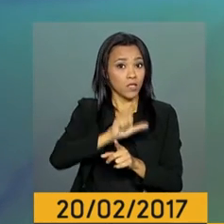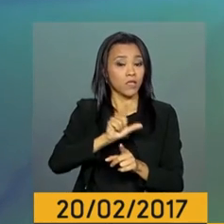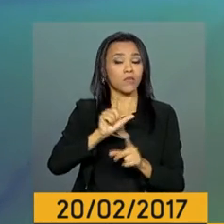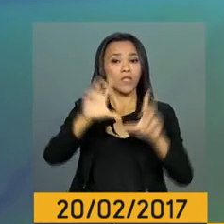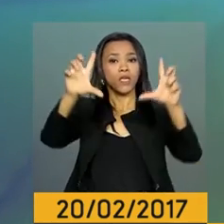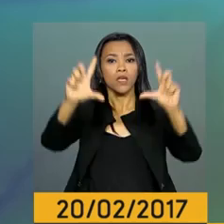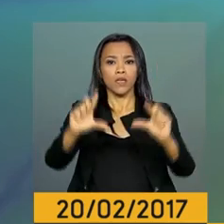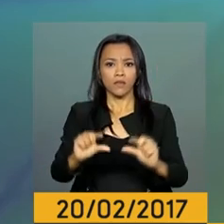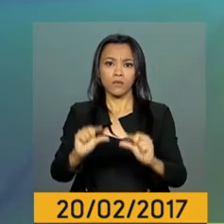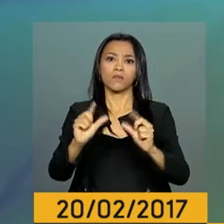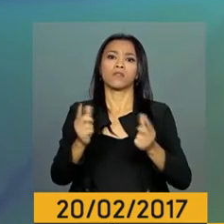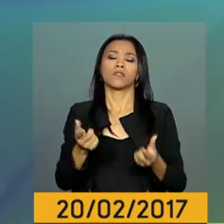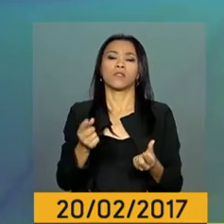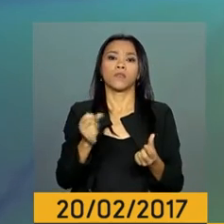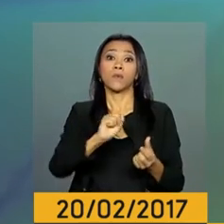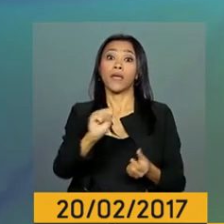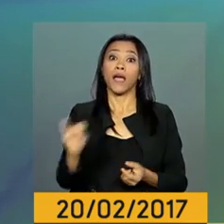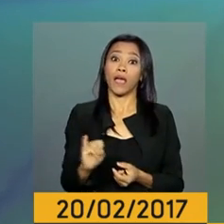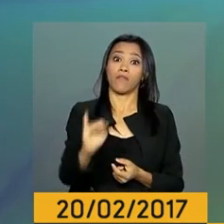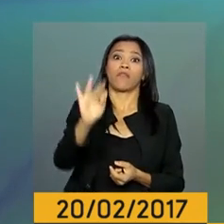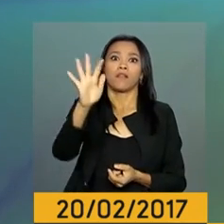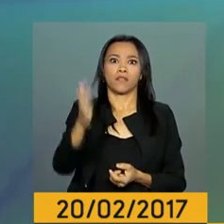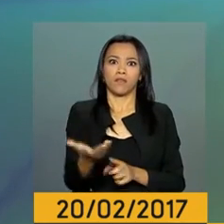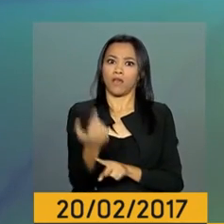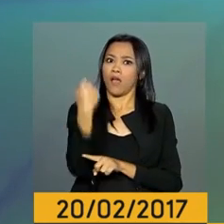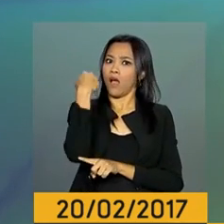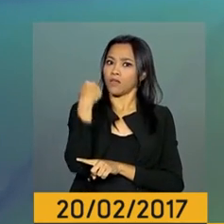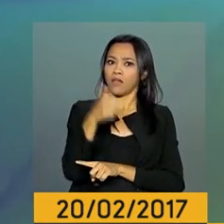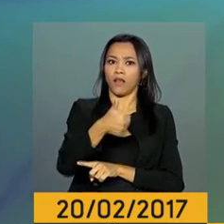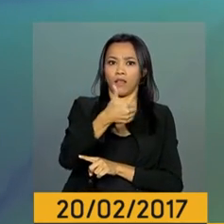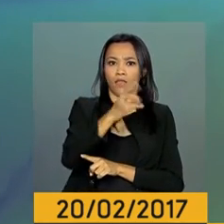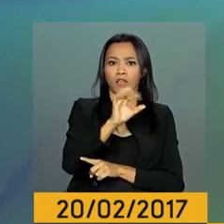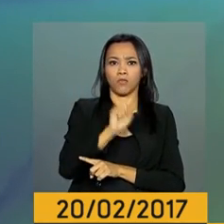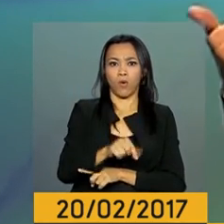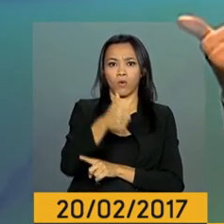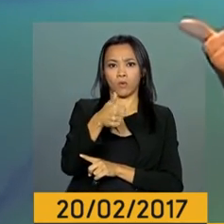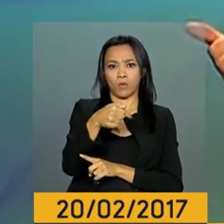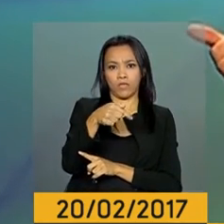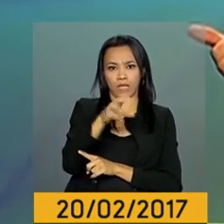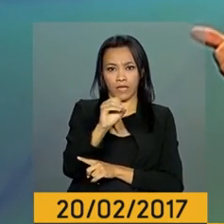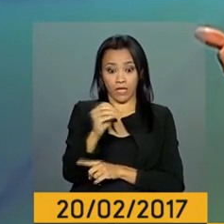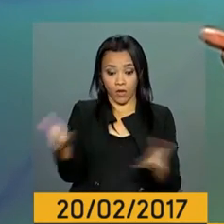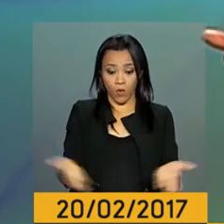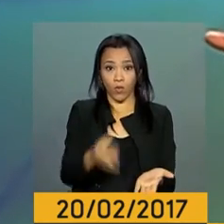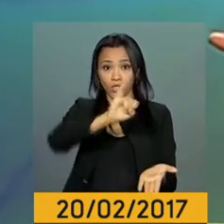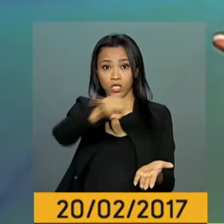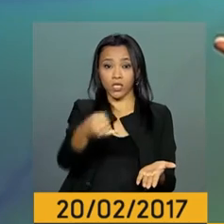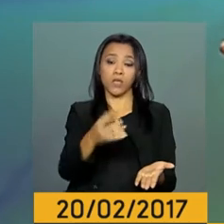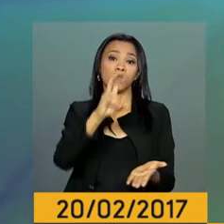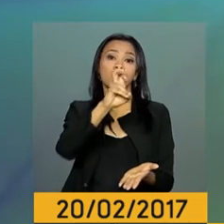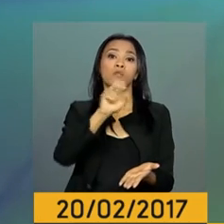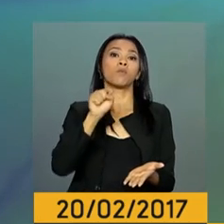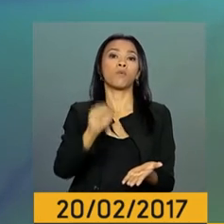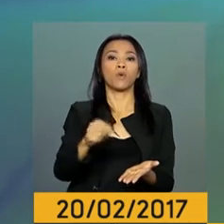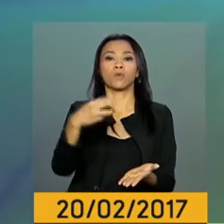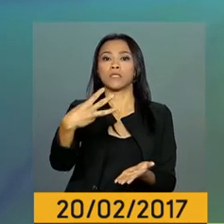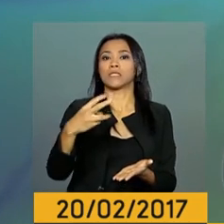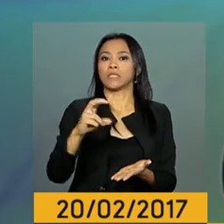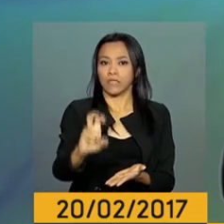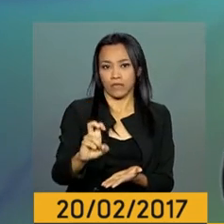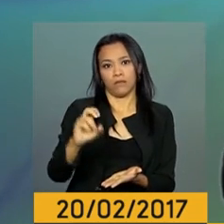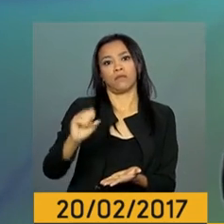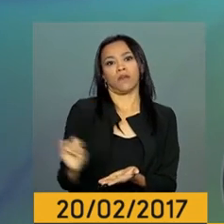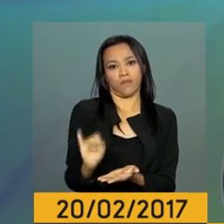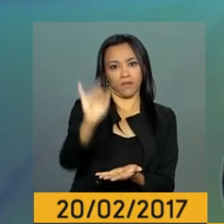sensivelmente a inflação, que era de 10,70, hoje, em janeiro, está em 5,35. Quando nós